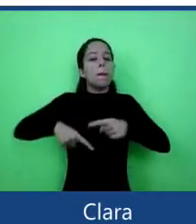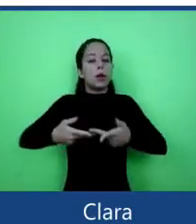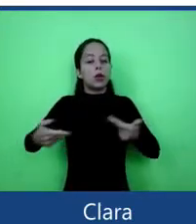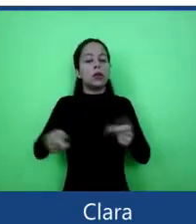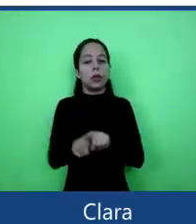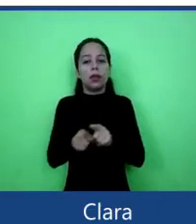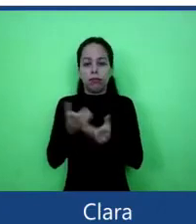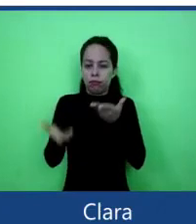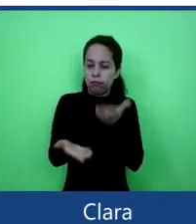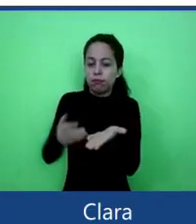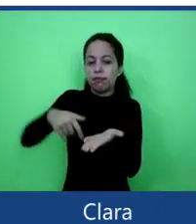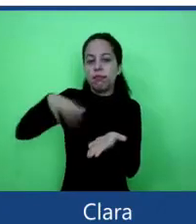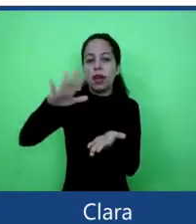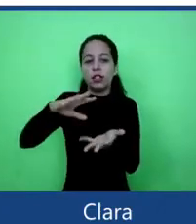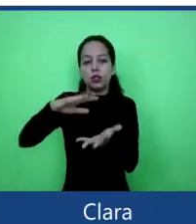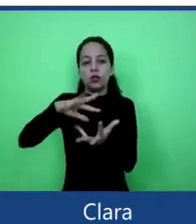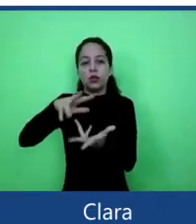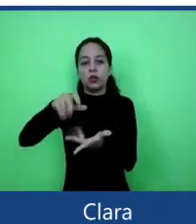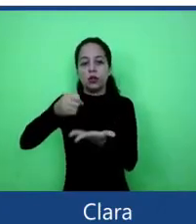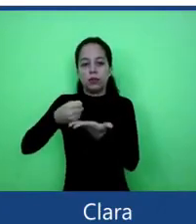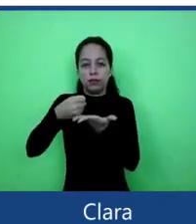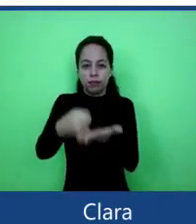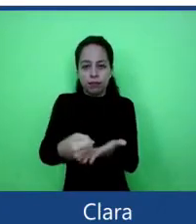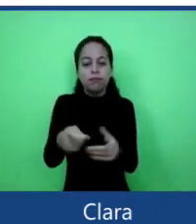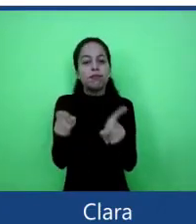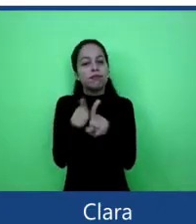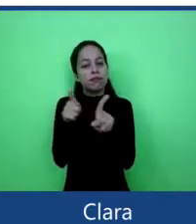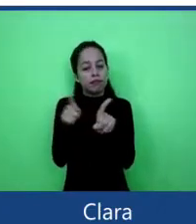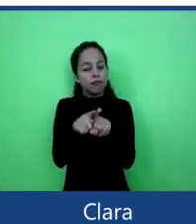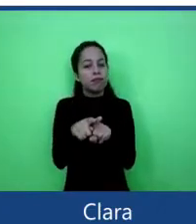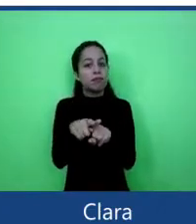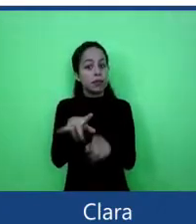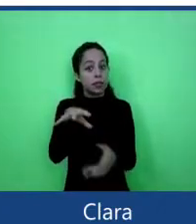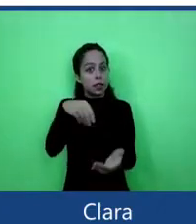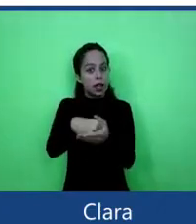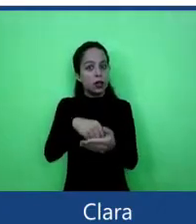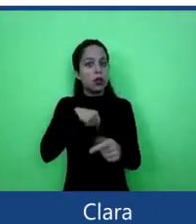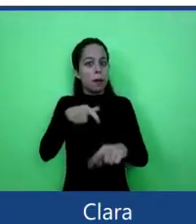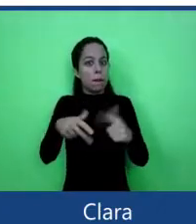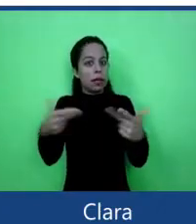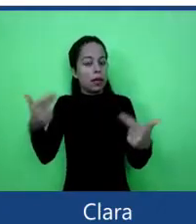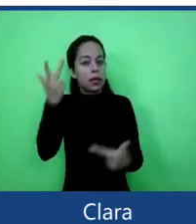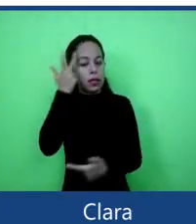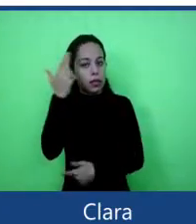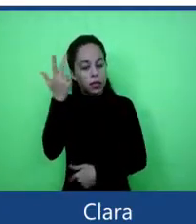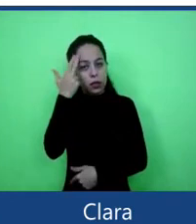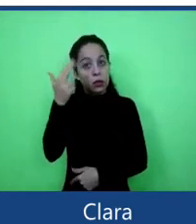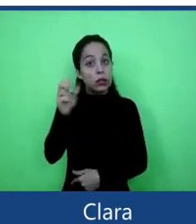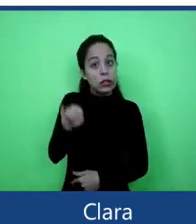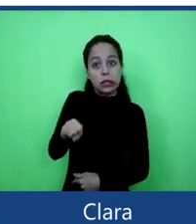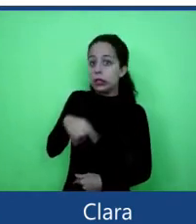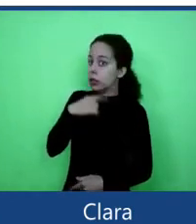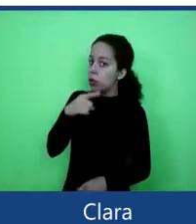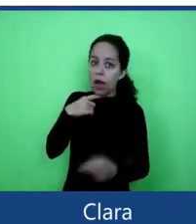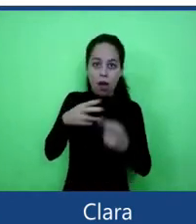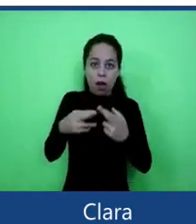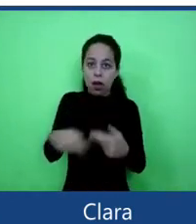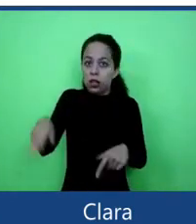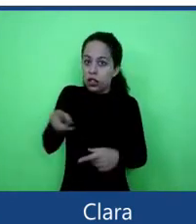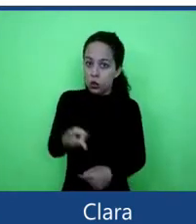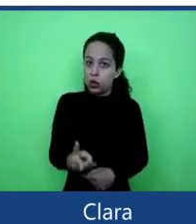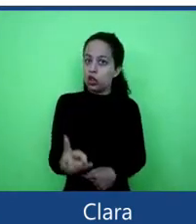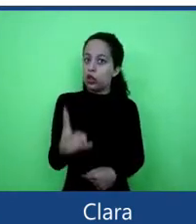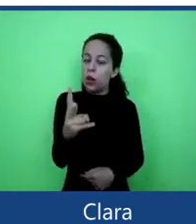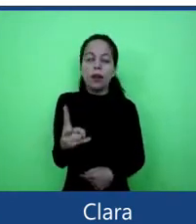né, e substituir recursos naturais não renováveis. A bioeconomia, ela tem um amplo alcance, assim, de várias áreas, como saúde